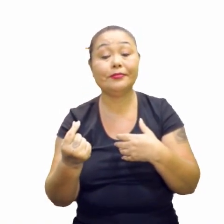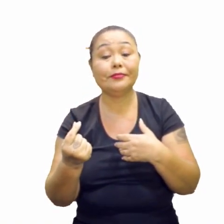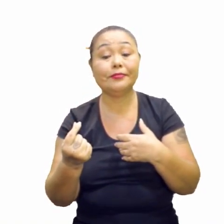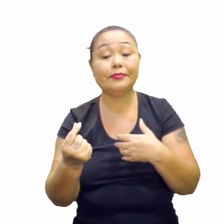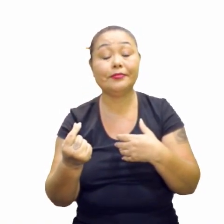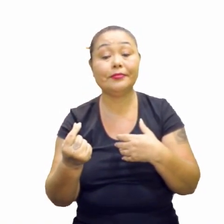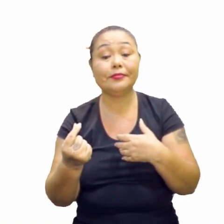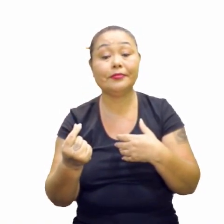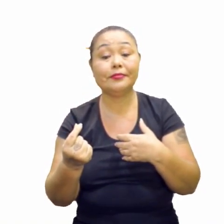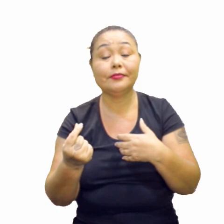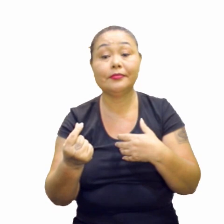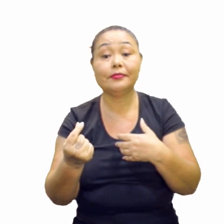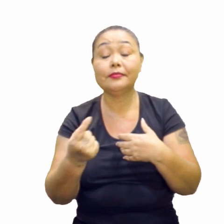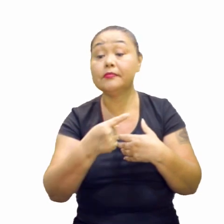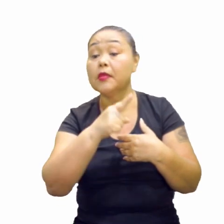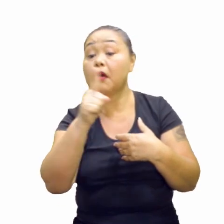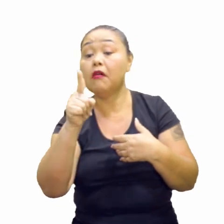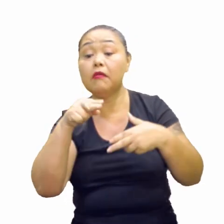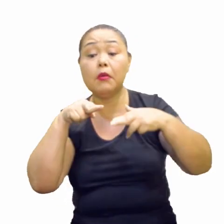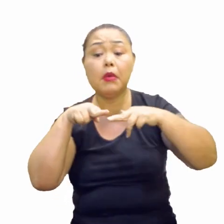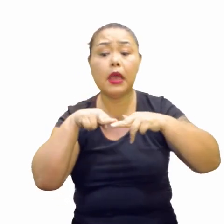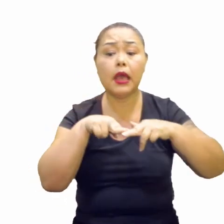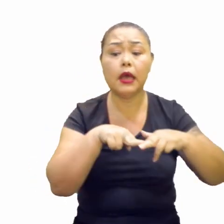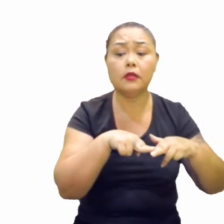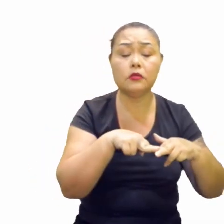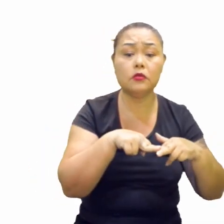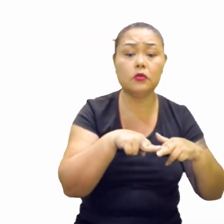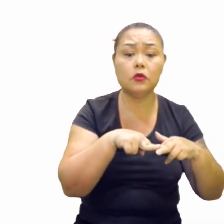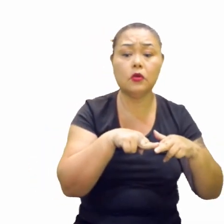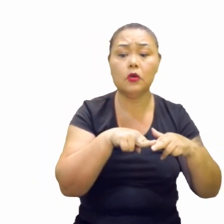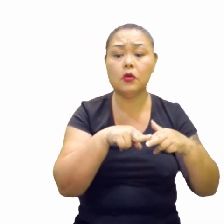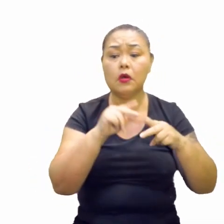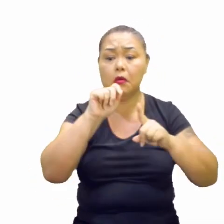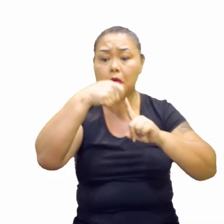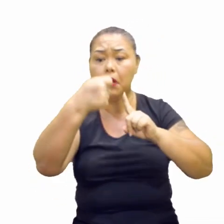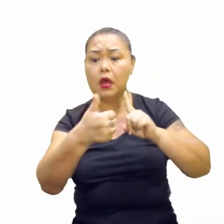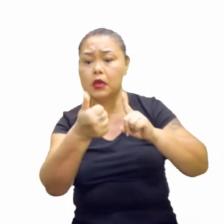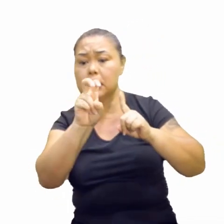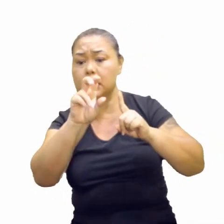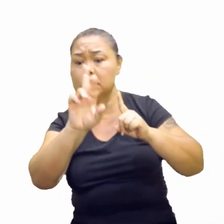Você vai no mercado, uma palma de banana é R$15.